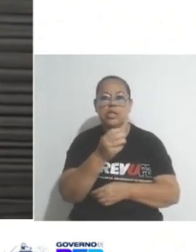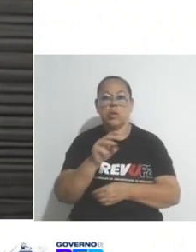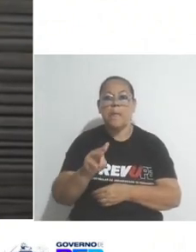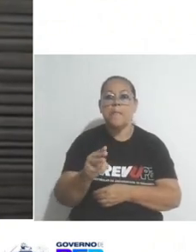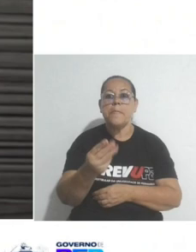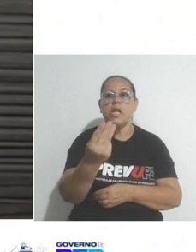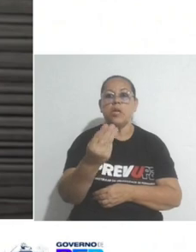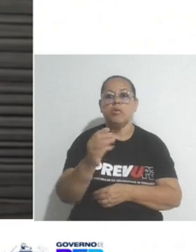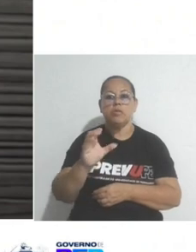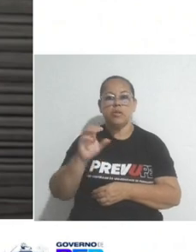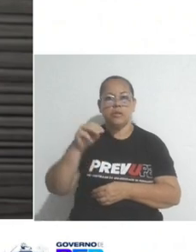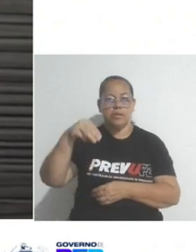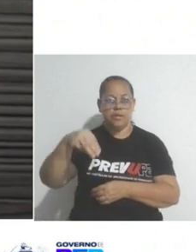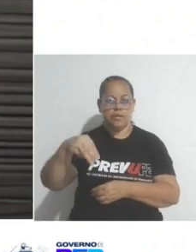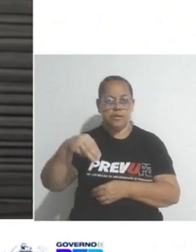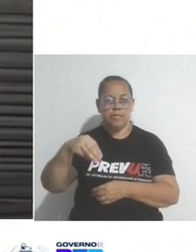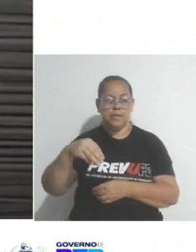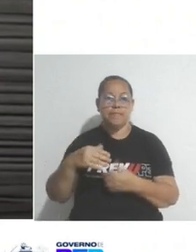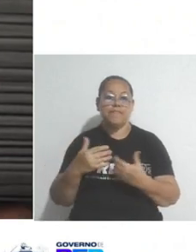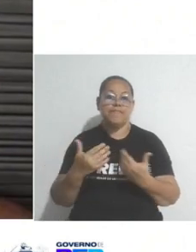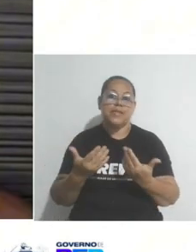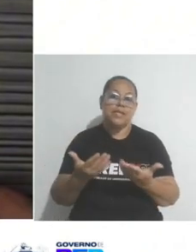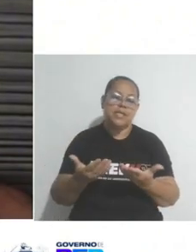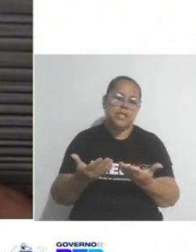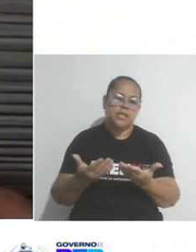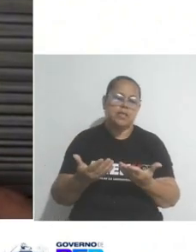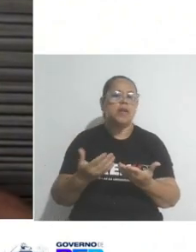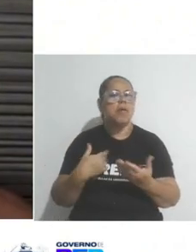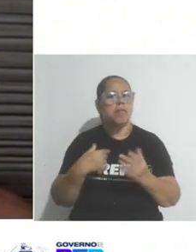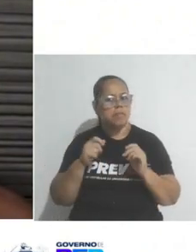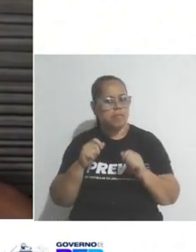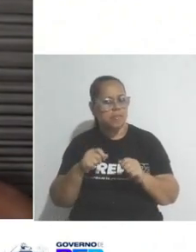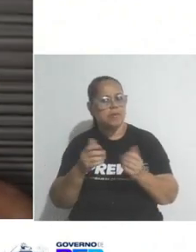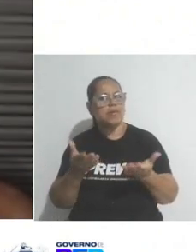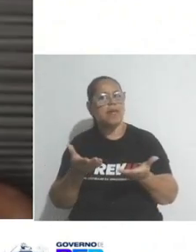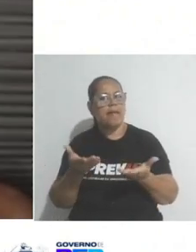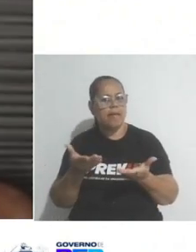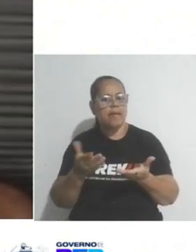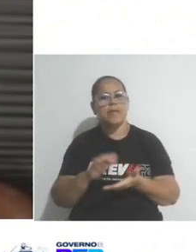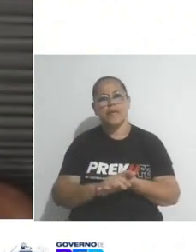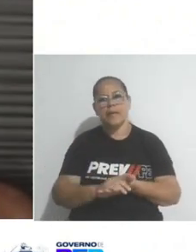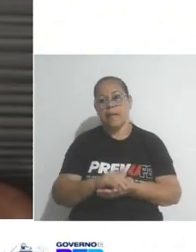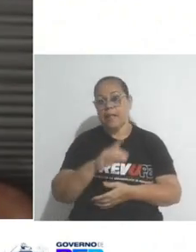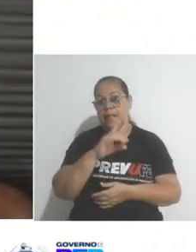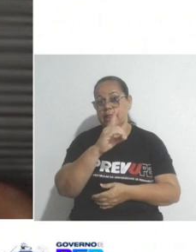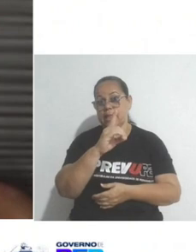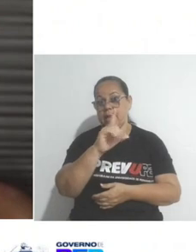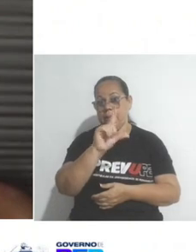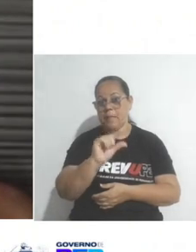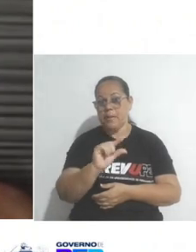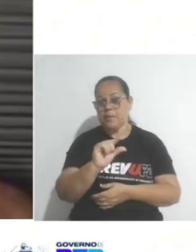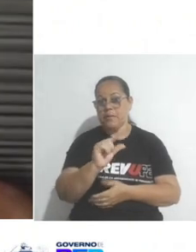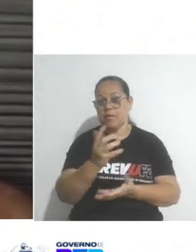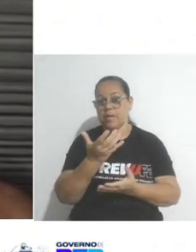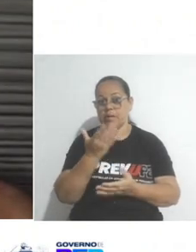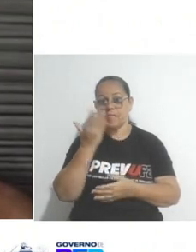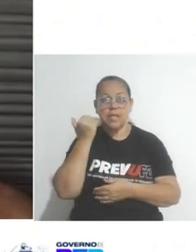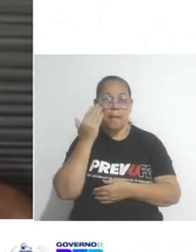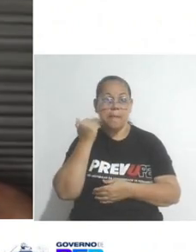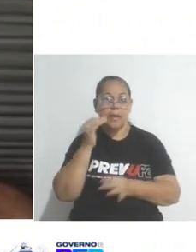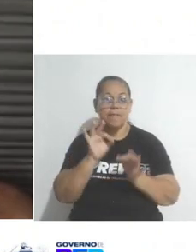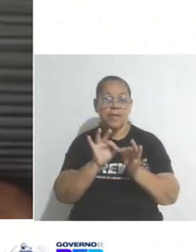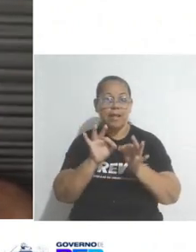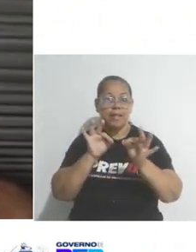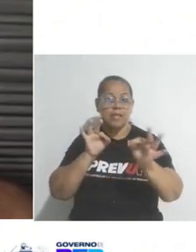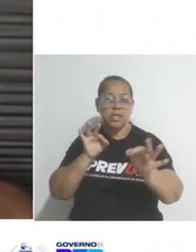e aí então eu já consigo trabalhar dzinho é o que eu quero descobrir que a distância no